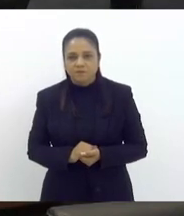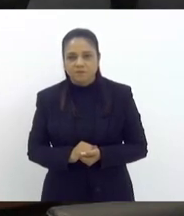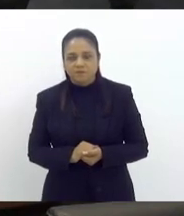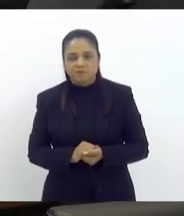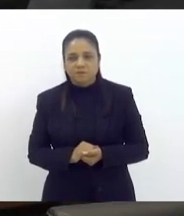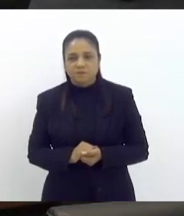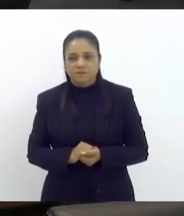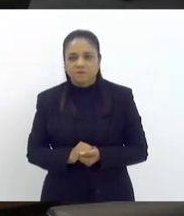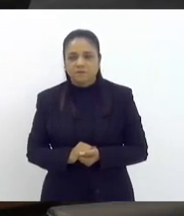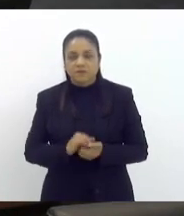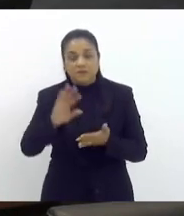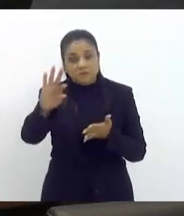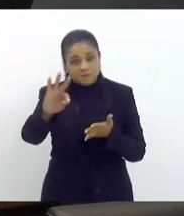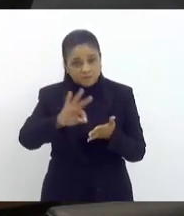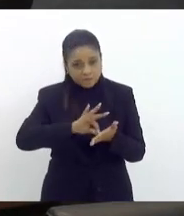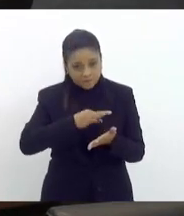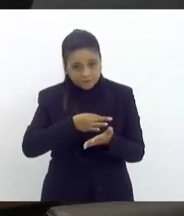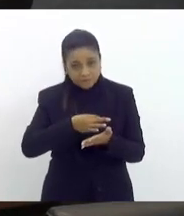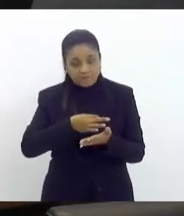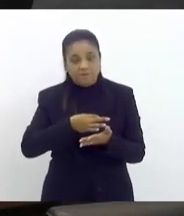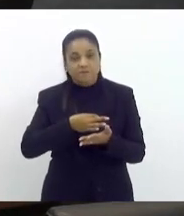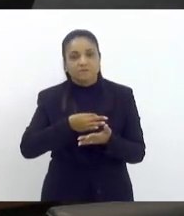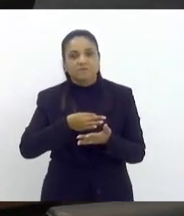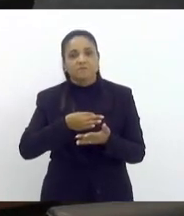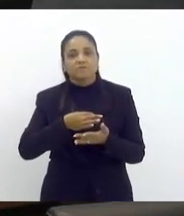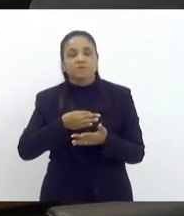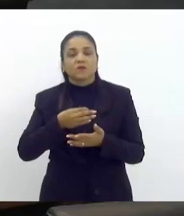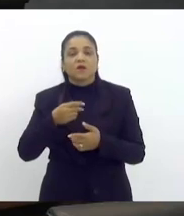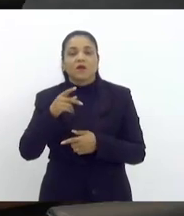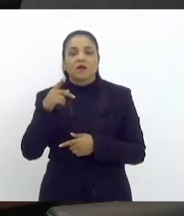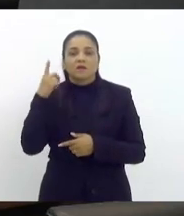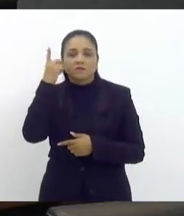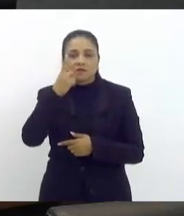próximo orador inscrito deputado professor José Mar